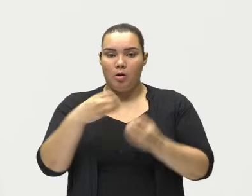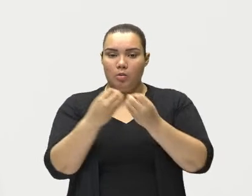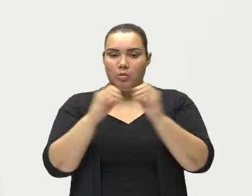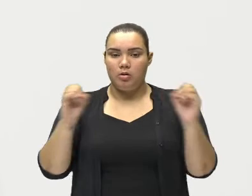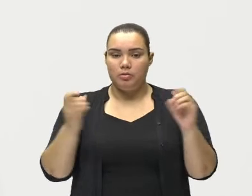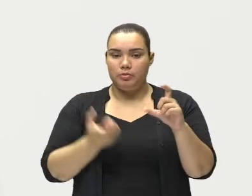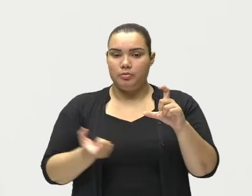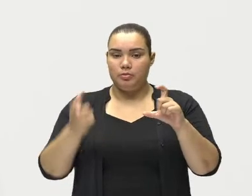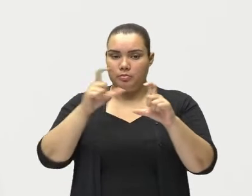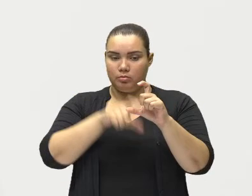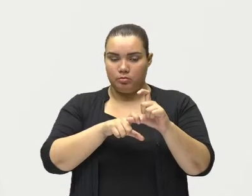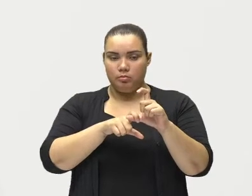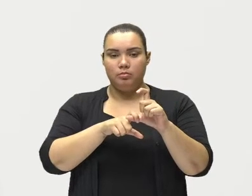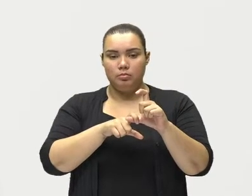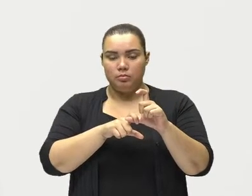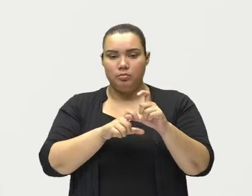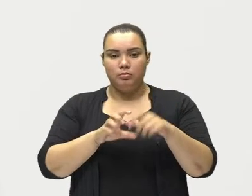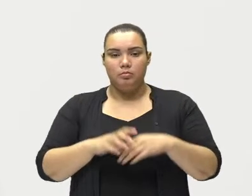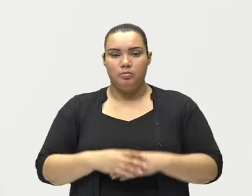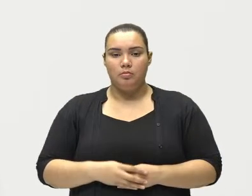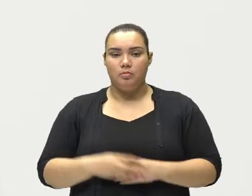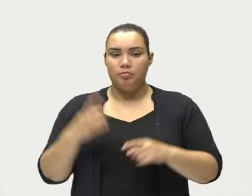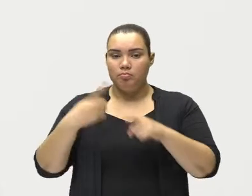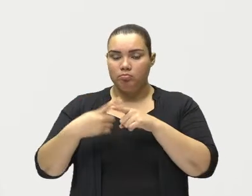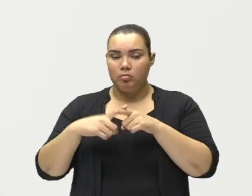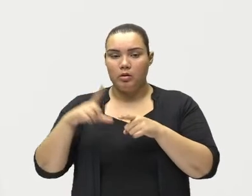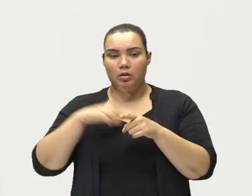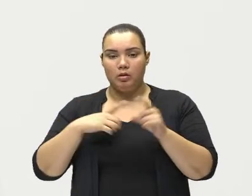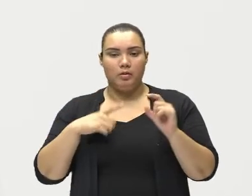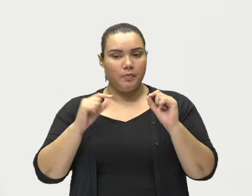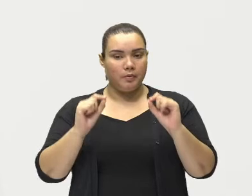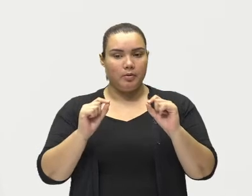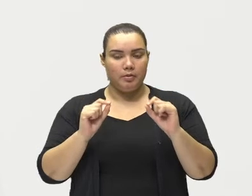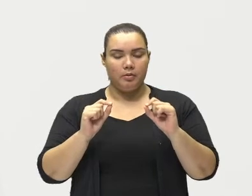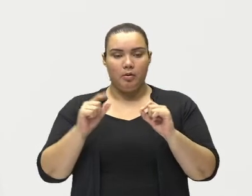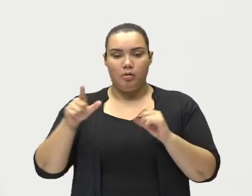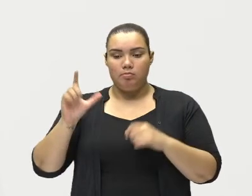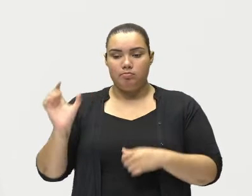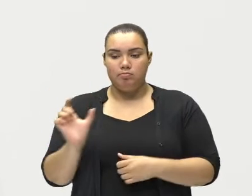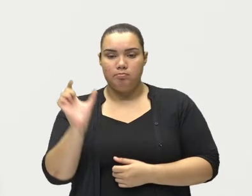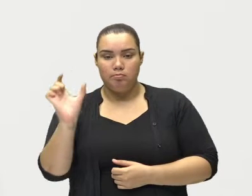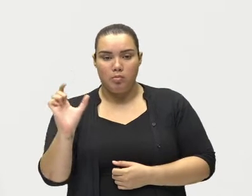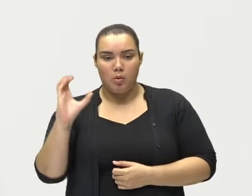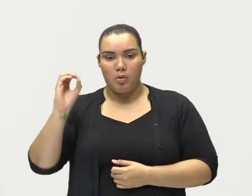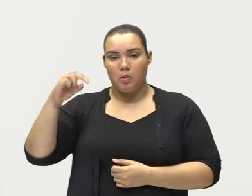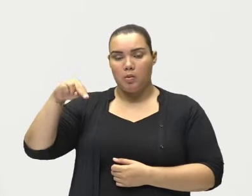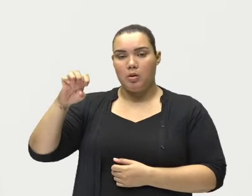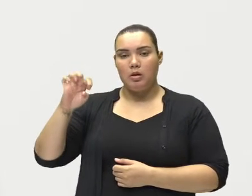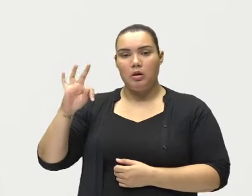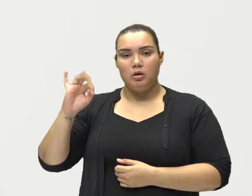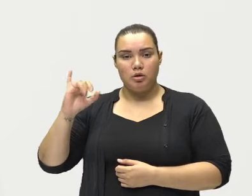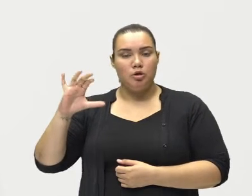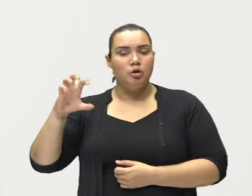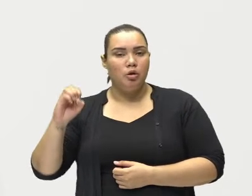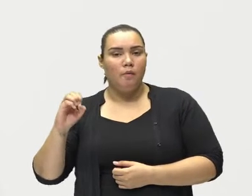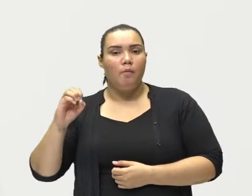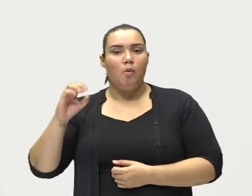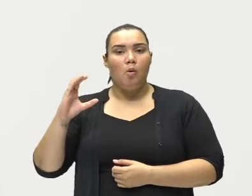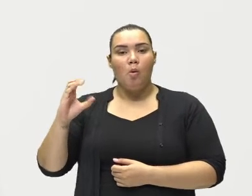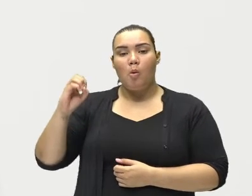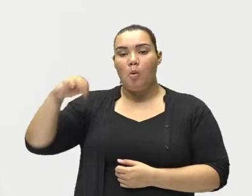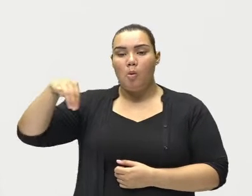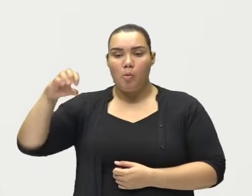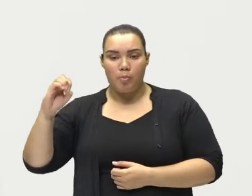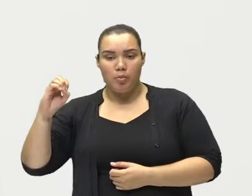subordinada. Oração subordinada. Porque tem aqui, ó, o conectivo como. Esse conectivo como, ele